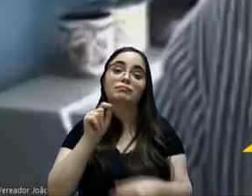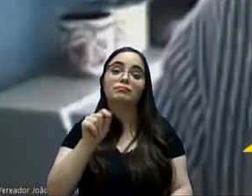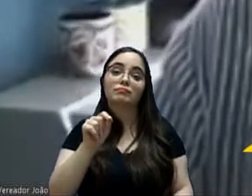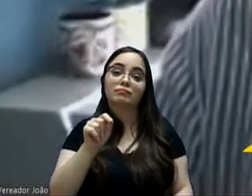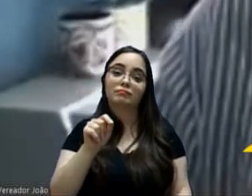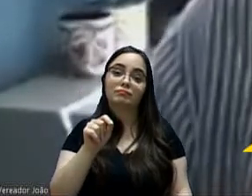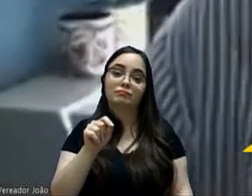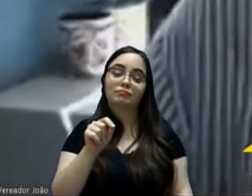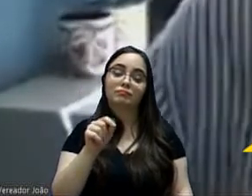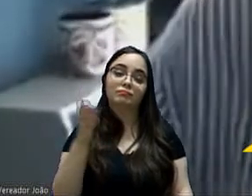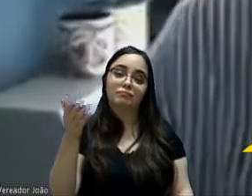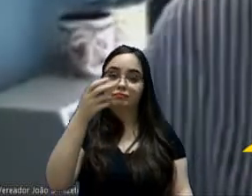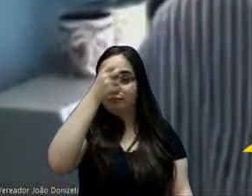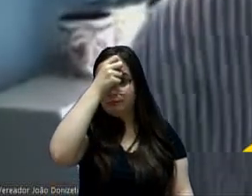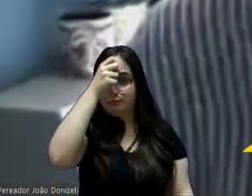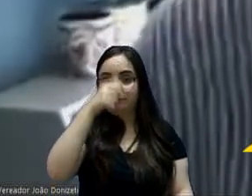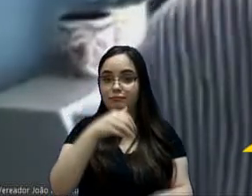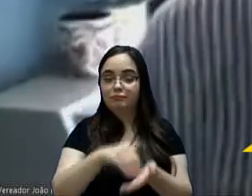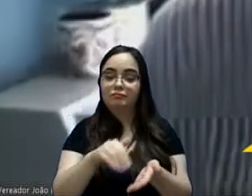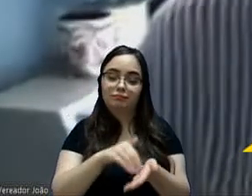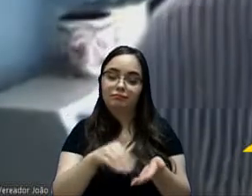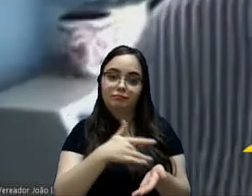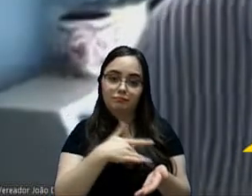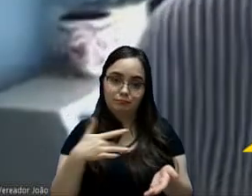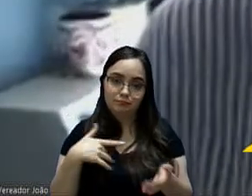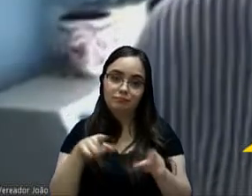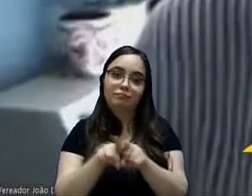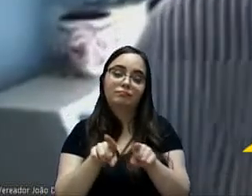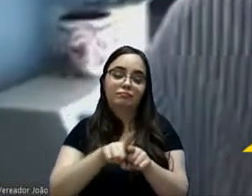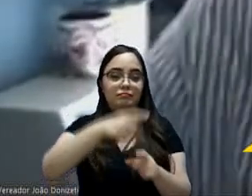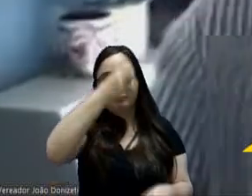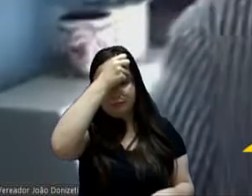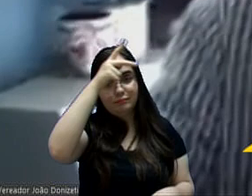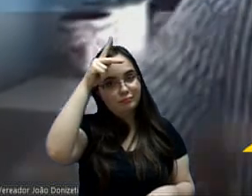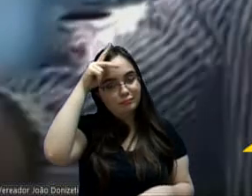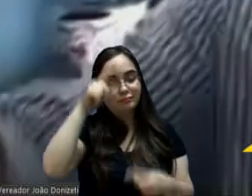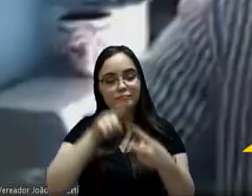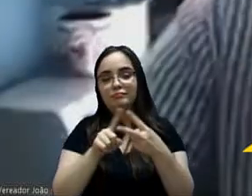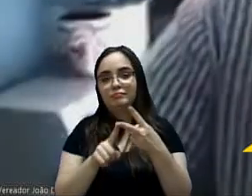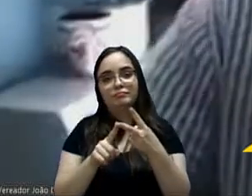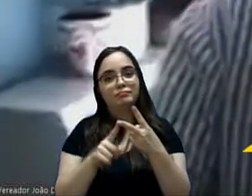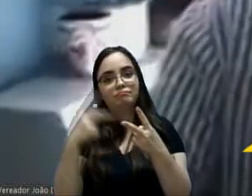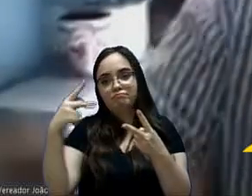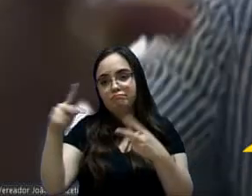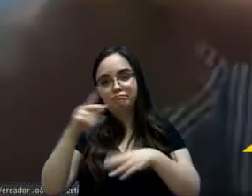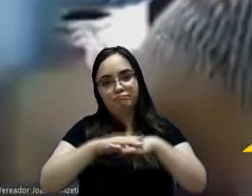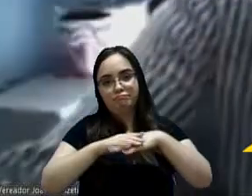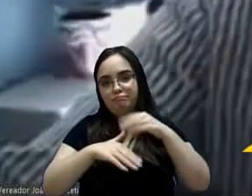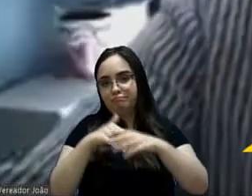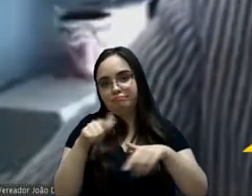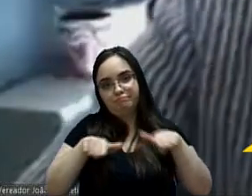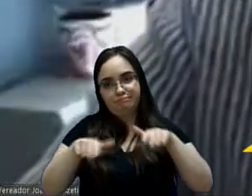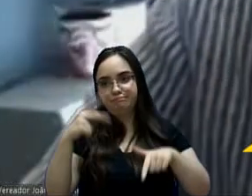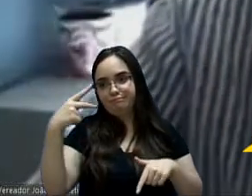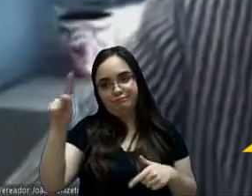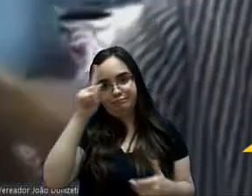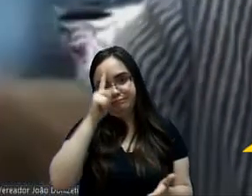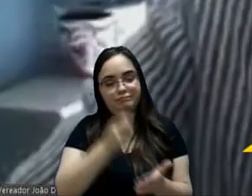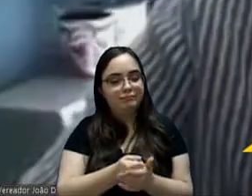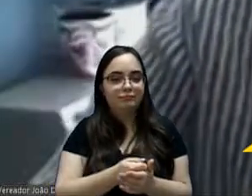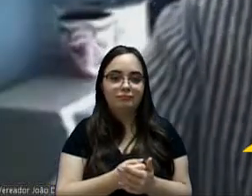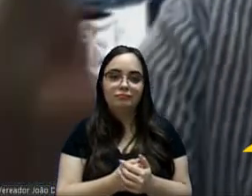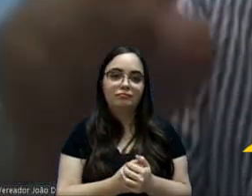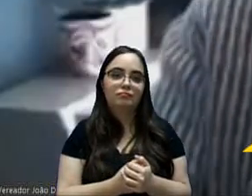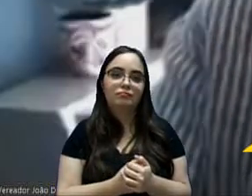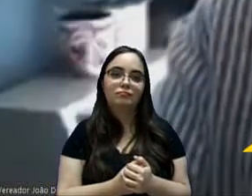nesse momento de pandemia, é o secretário de saúde e é o prefeito. Então, diz que não faz média, não deixa de ser uma emenda